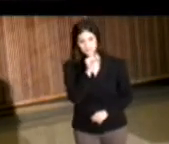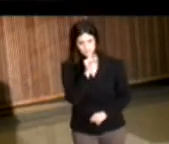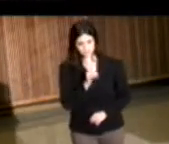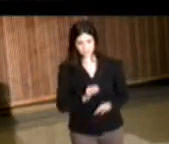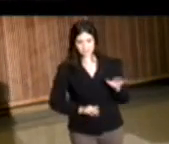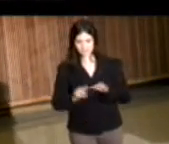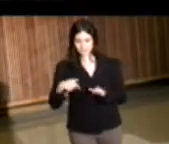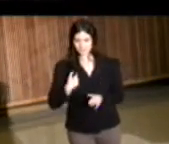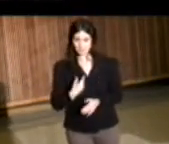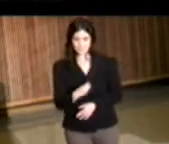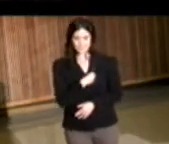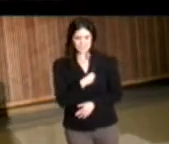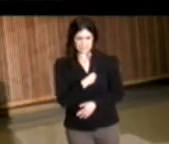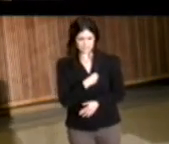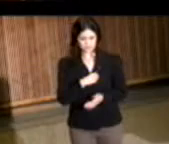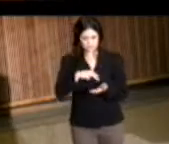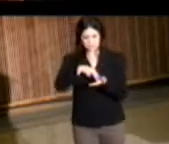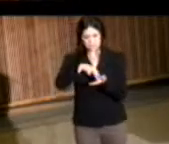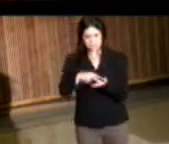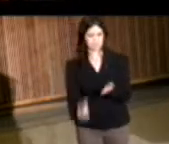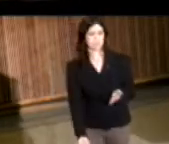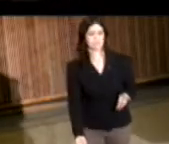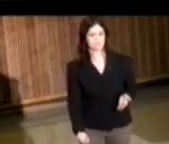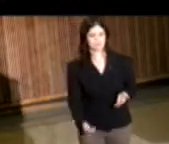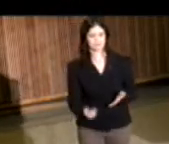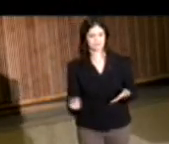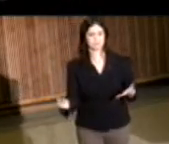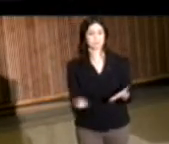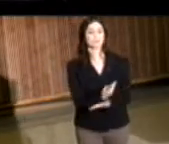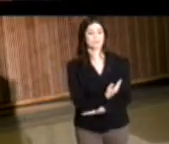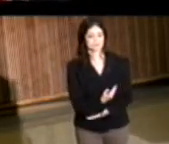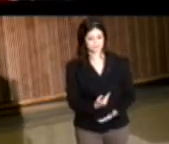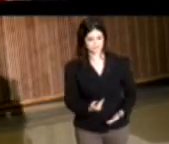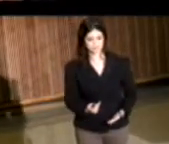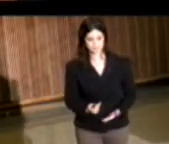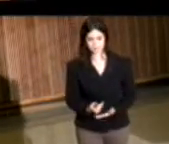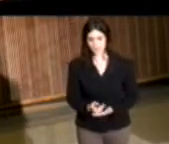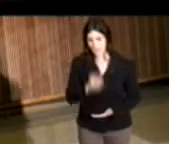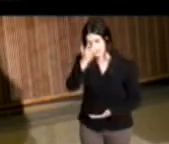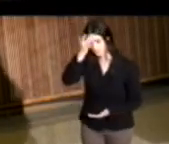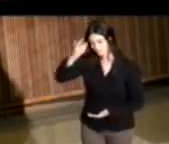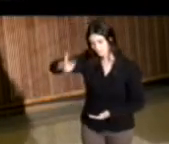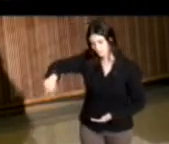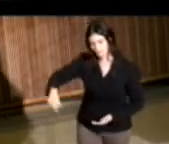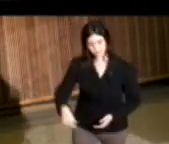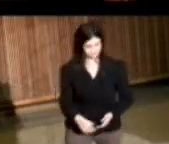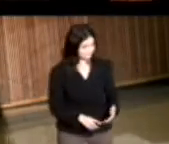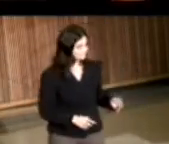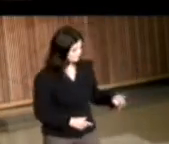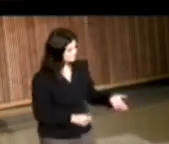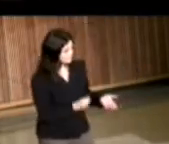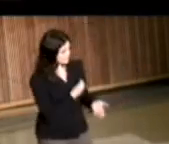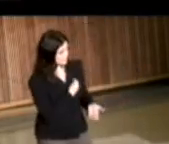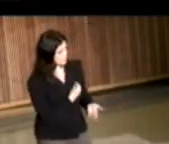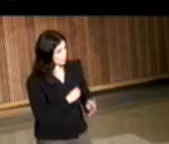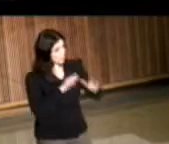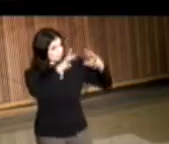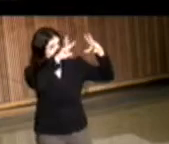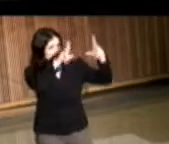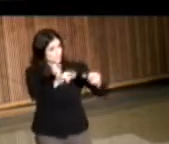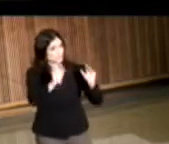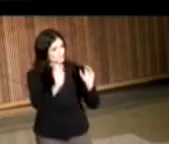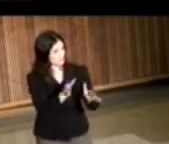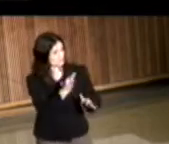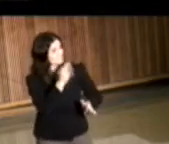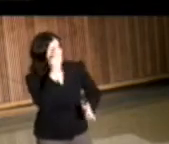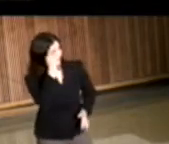ajudar. E não estou falando de dinheiro, estou falando de alguém que segura na mão da gente, que diz, eu acredito em